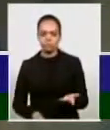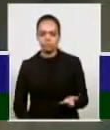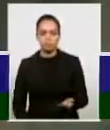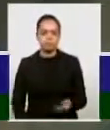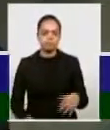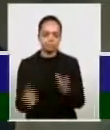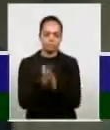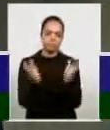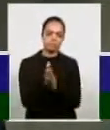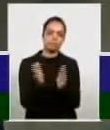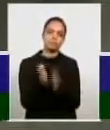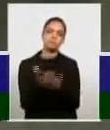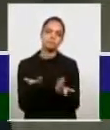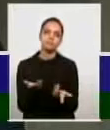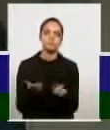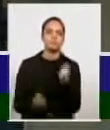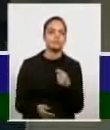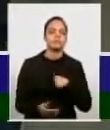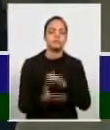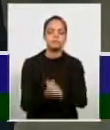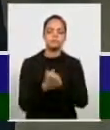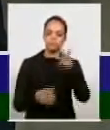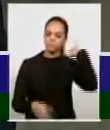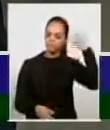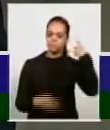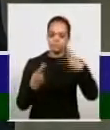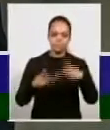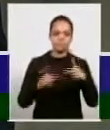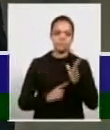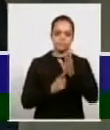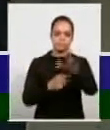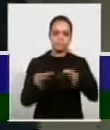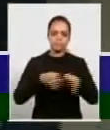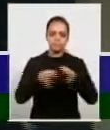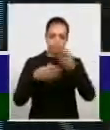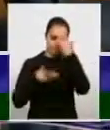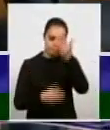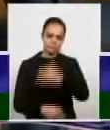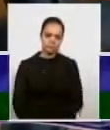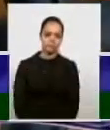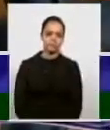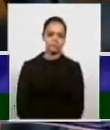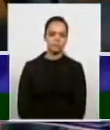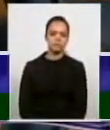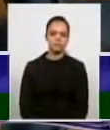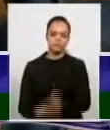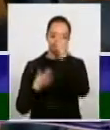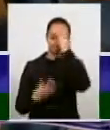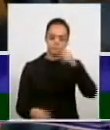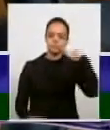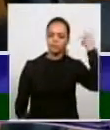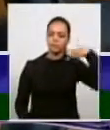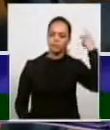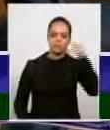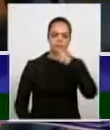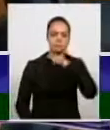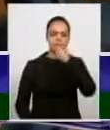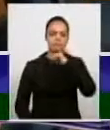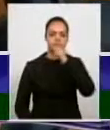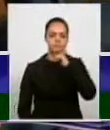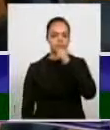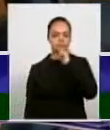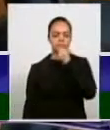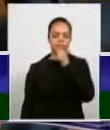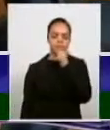está de parabéns. E cumprimento ao vereador pela representação do projeto. Obrigado. Obrigado, vereador Zezinho